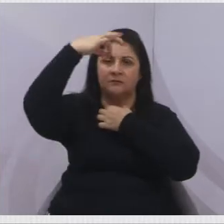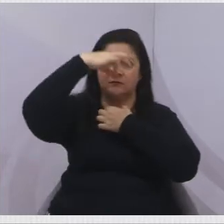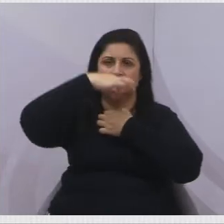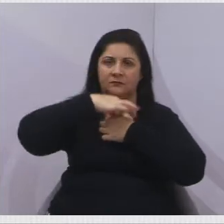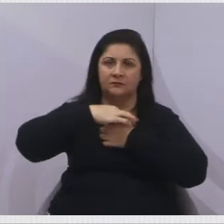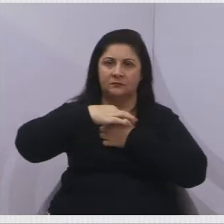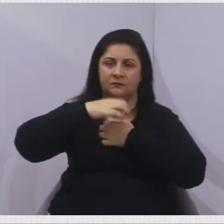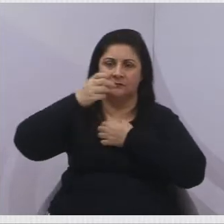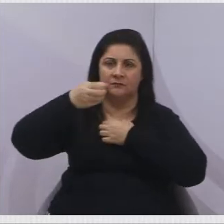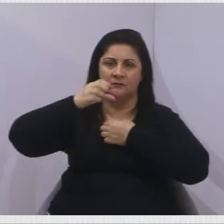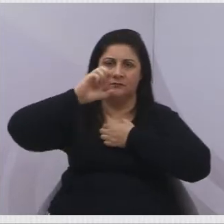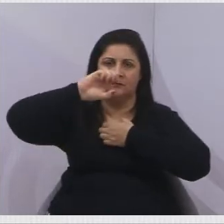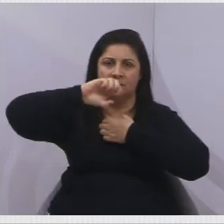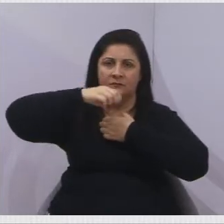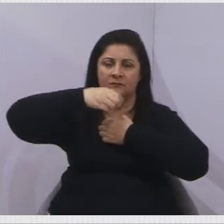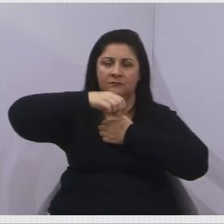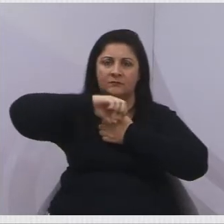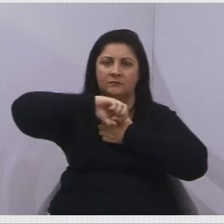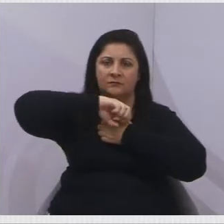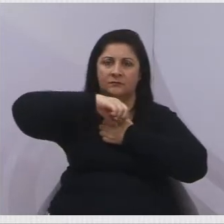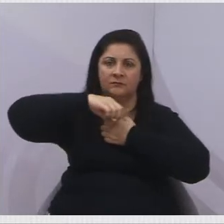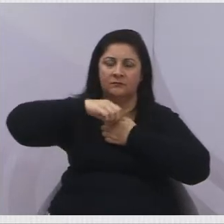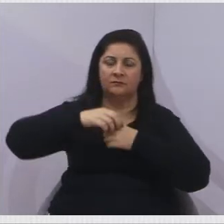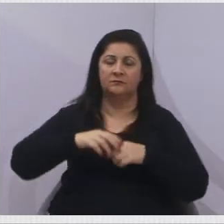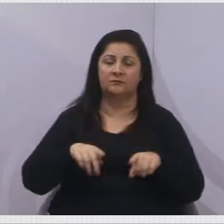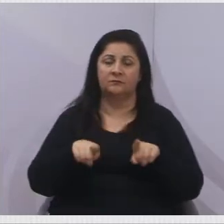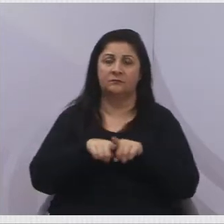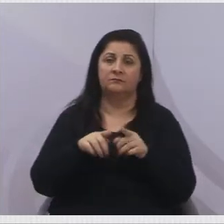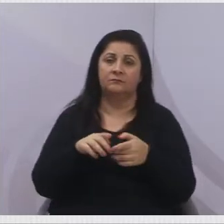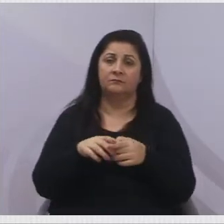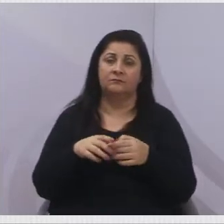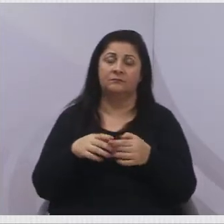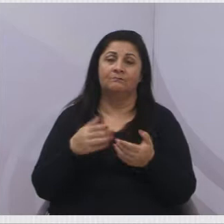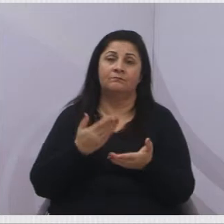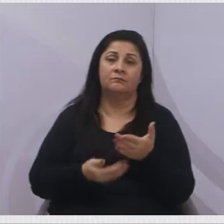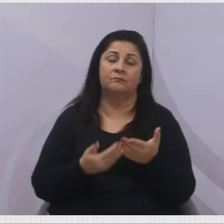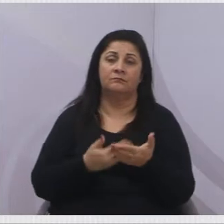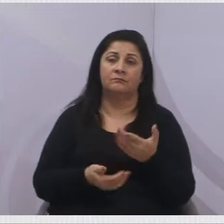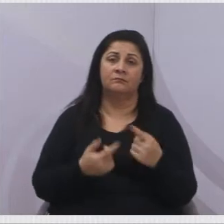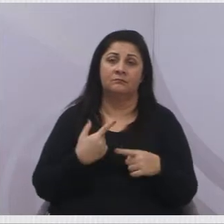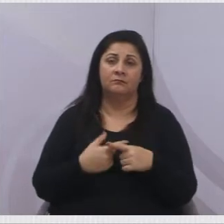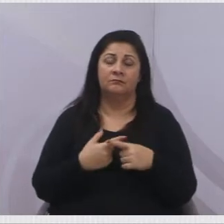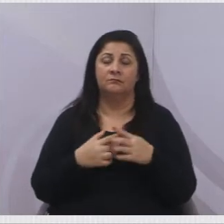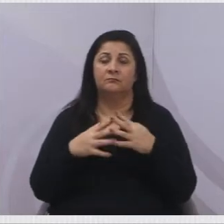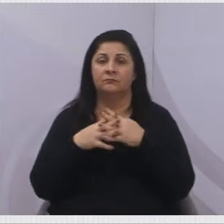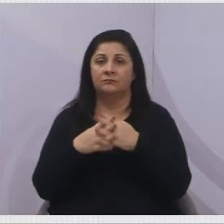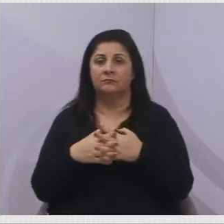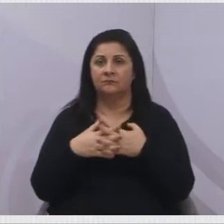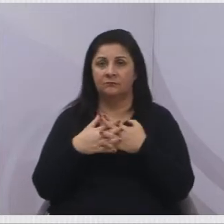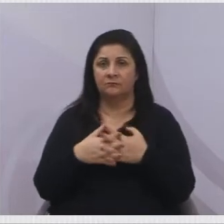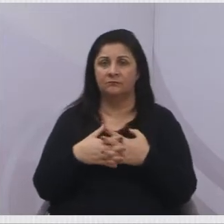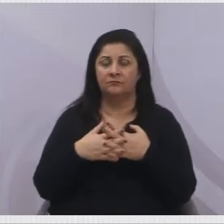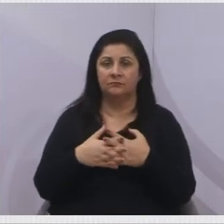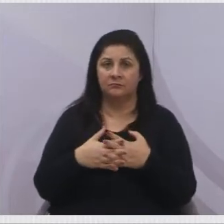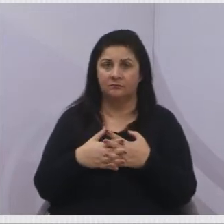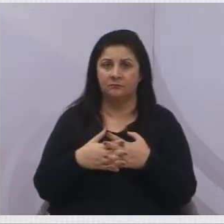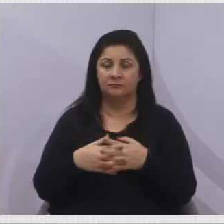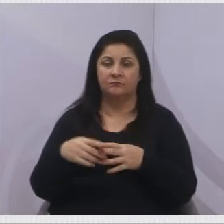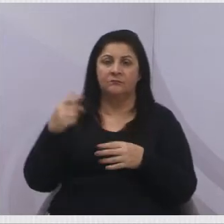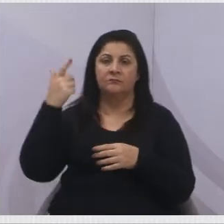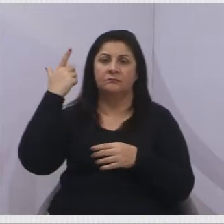exame que acabou sendo prejudicado em função da dificuldade para aquisição